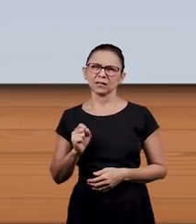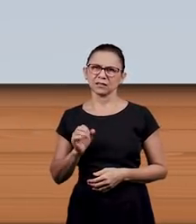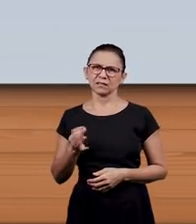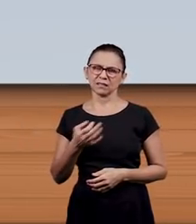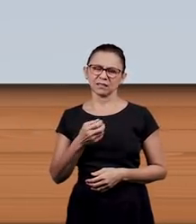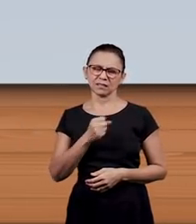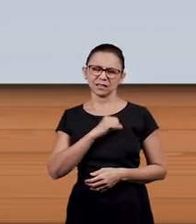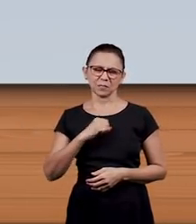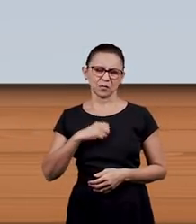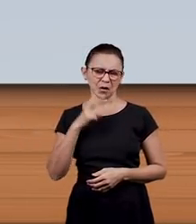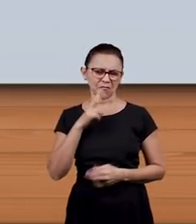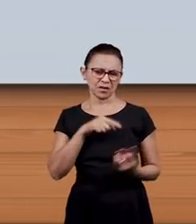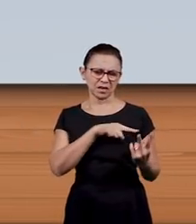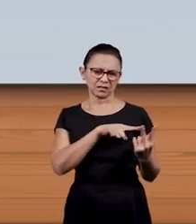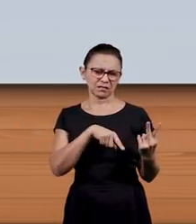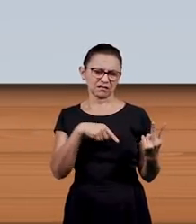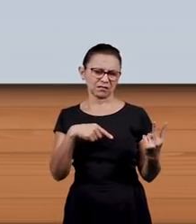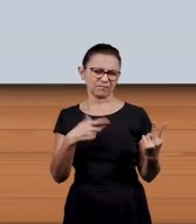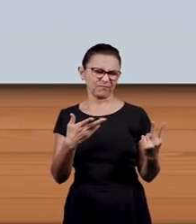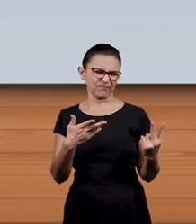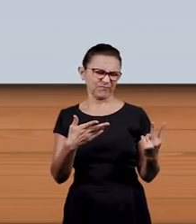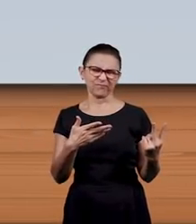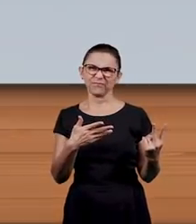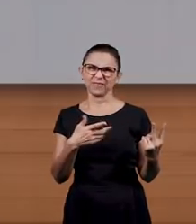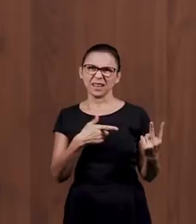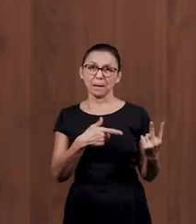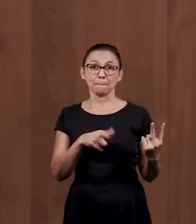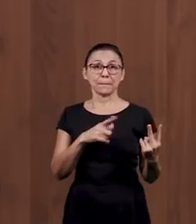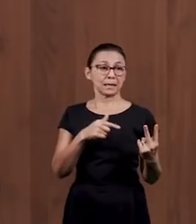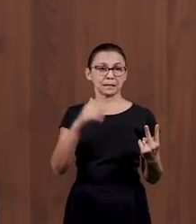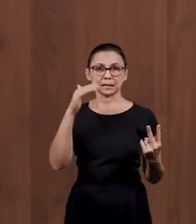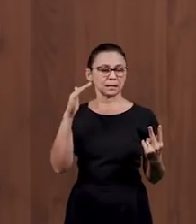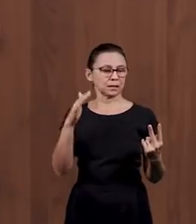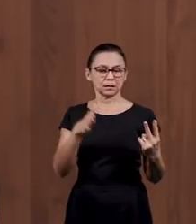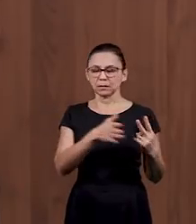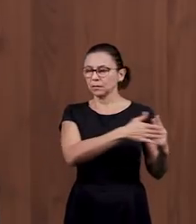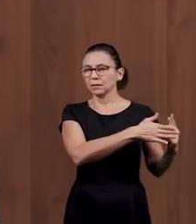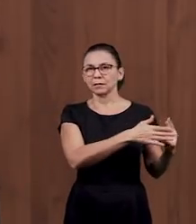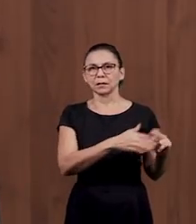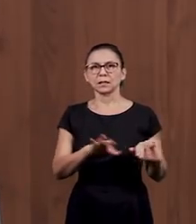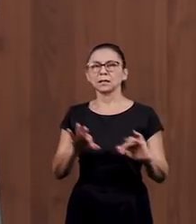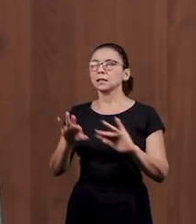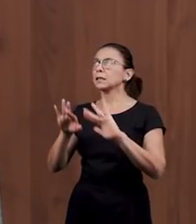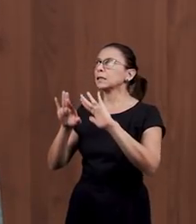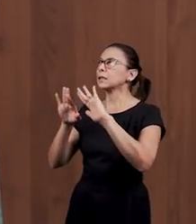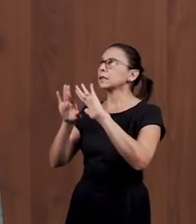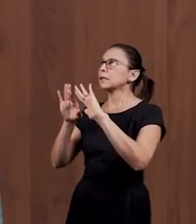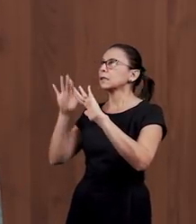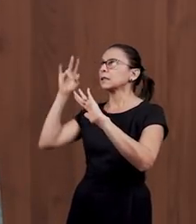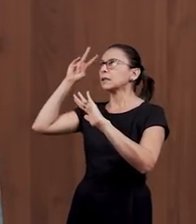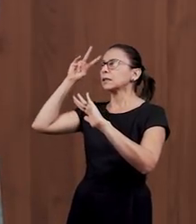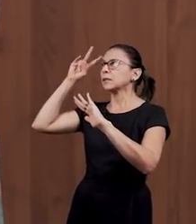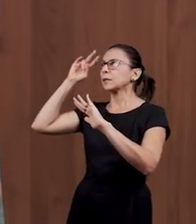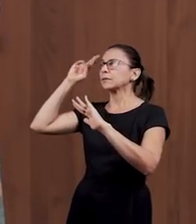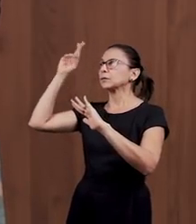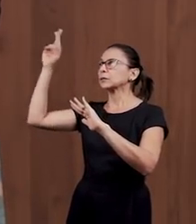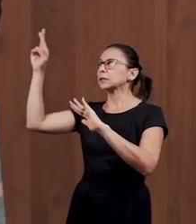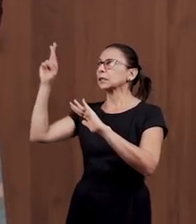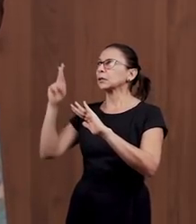e Finéias estavam fazendo, mas ele ia na lei do Senhor, ele meditava na lei do Senhor e